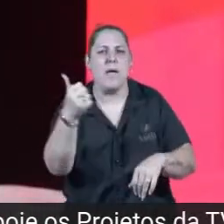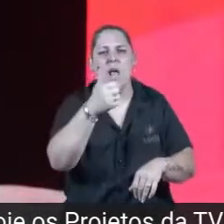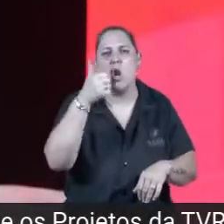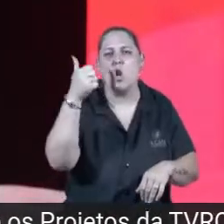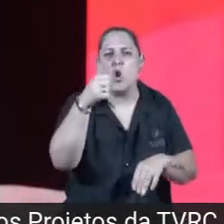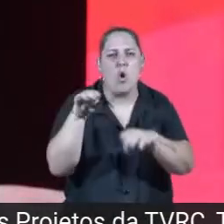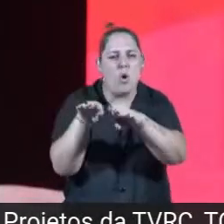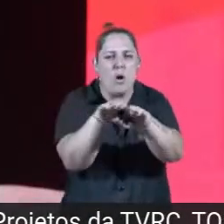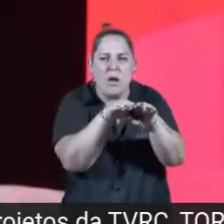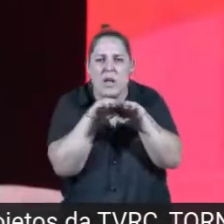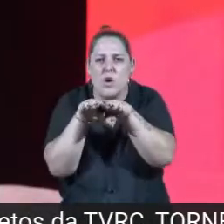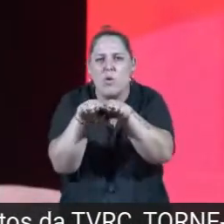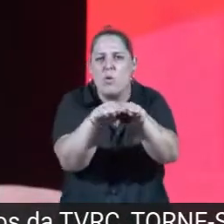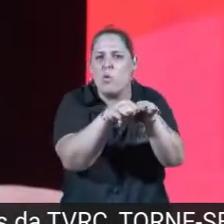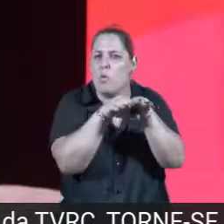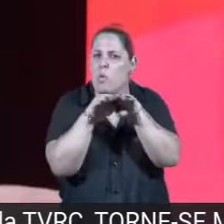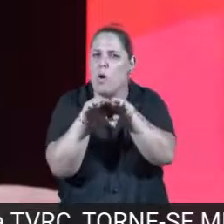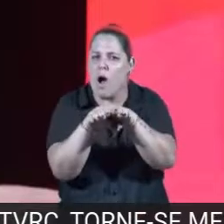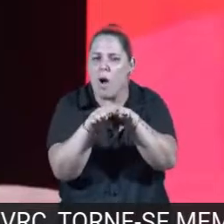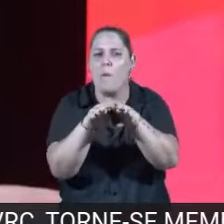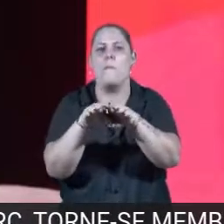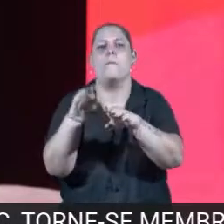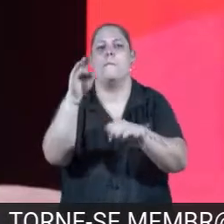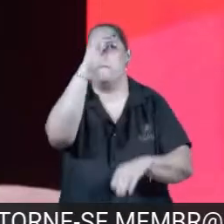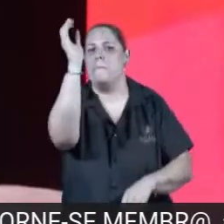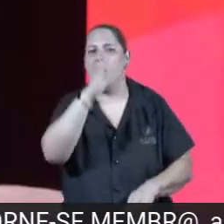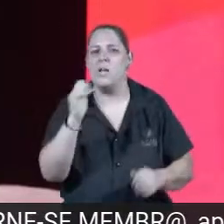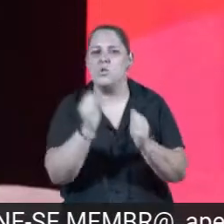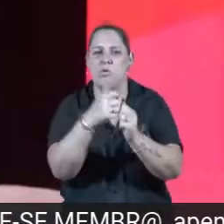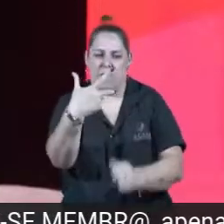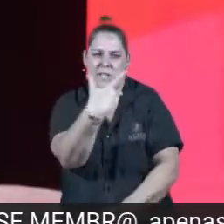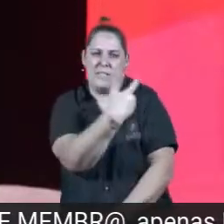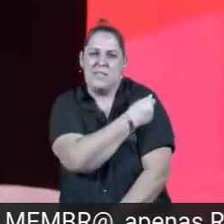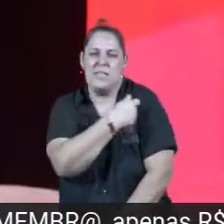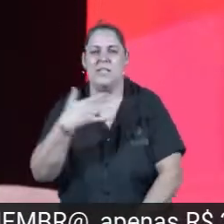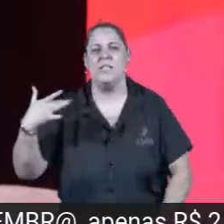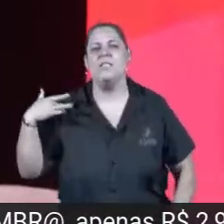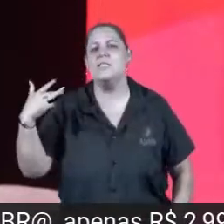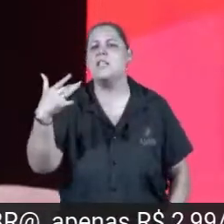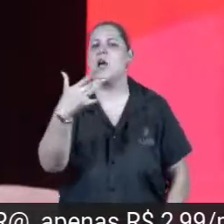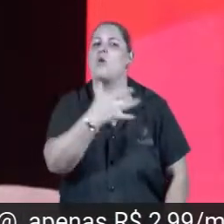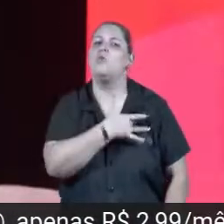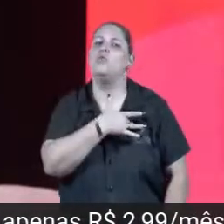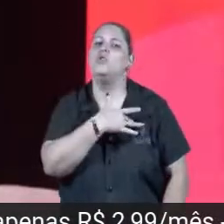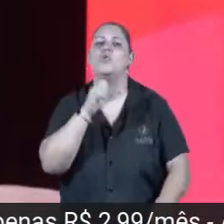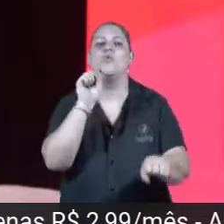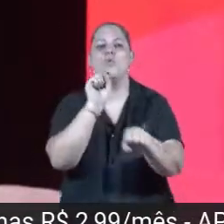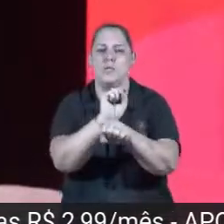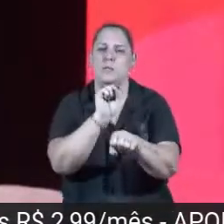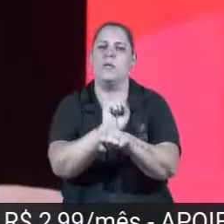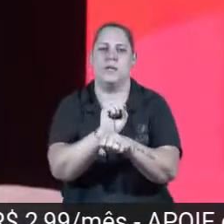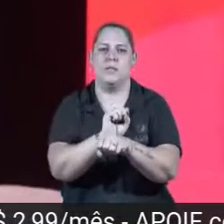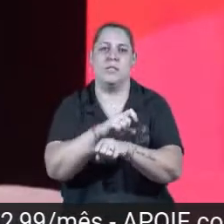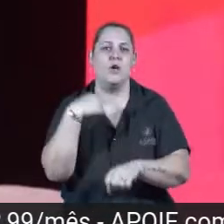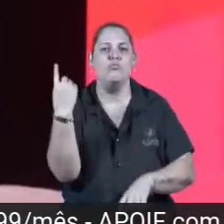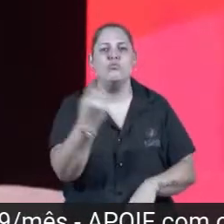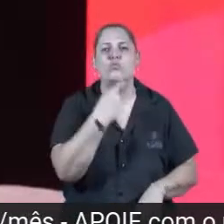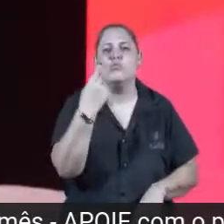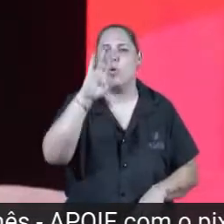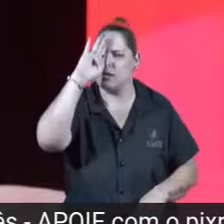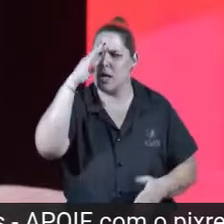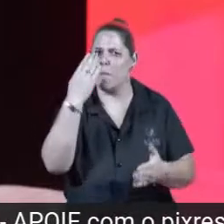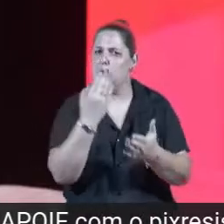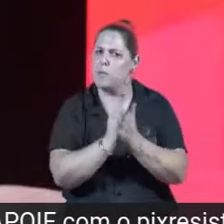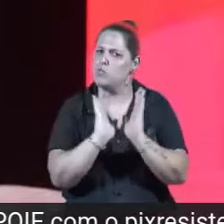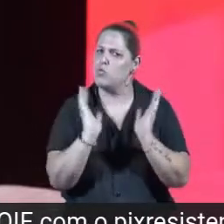mais igualitário, um país com vacina, um país com saúde e um país com esperança. E nós sabemos que o